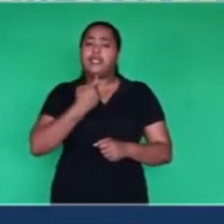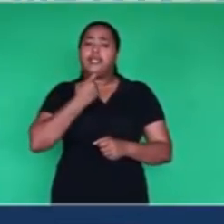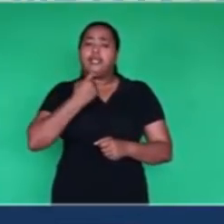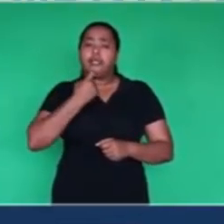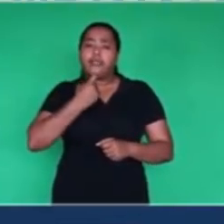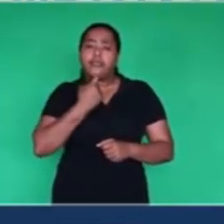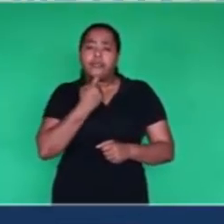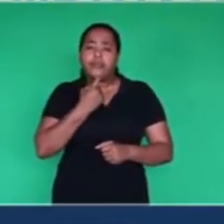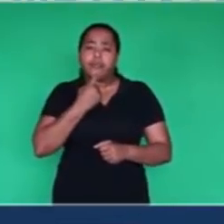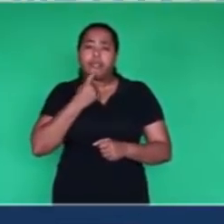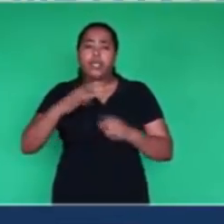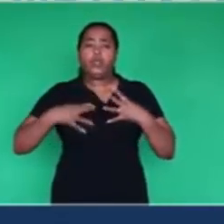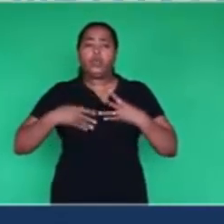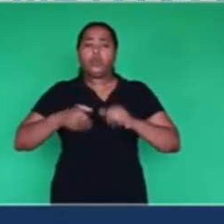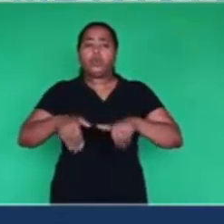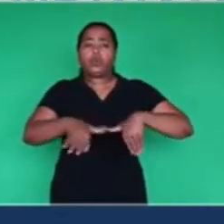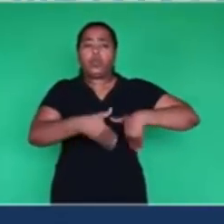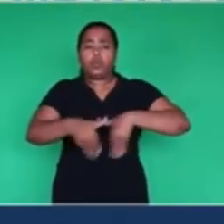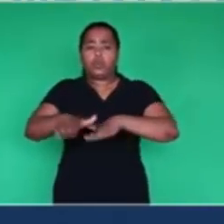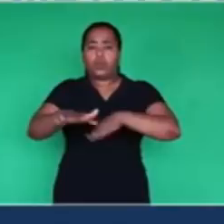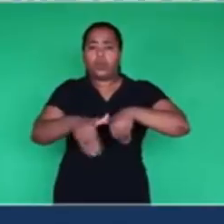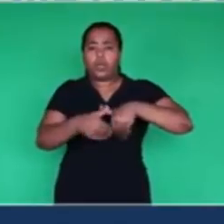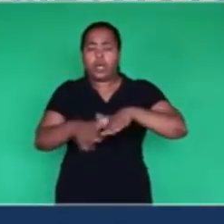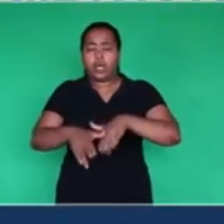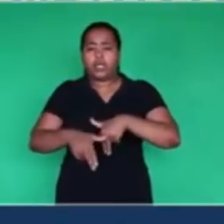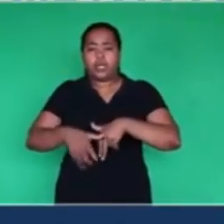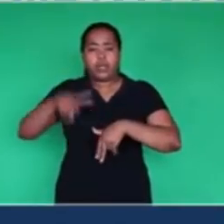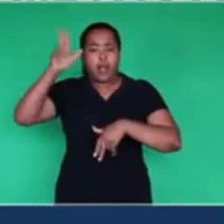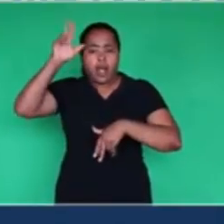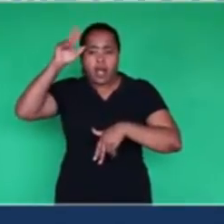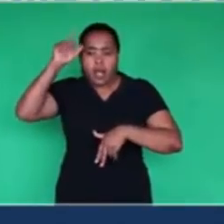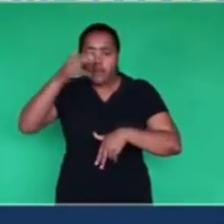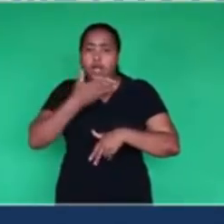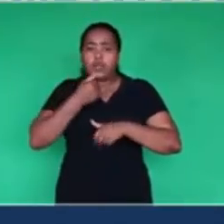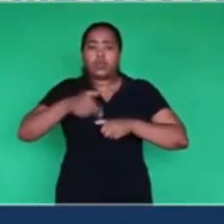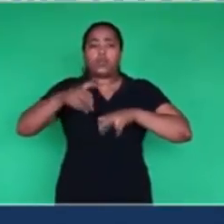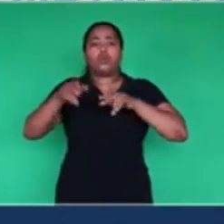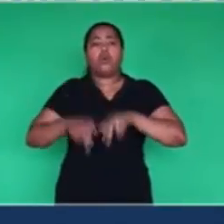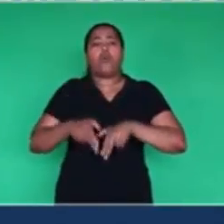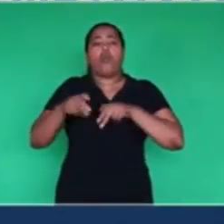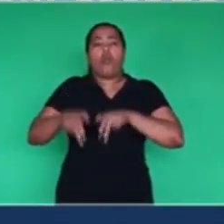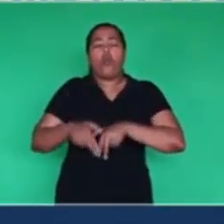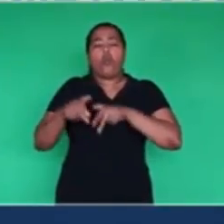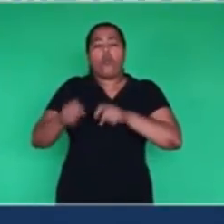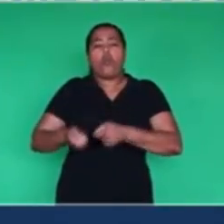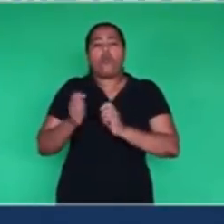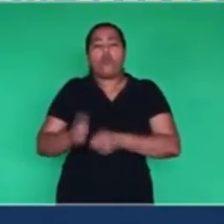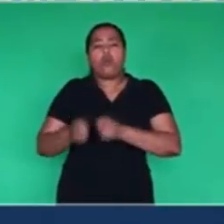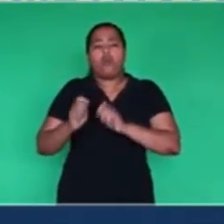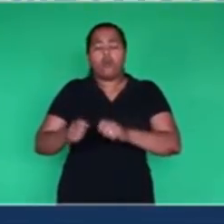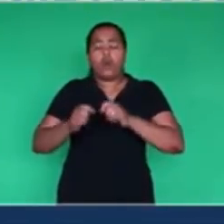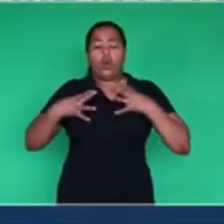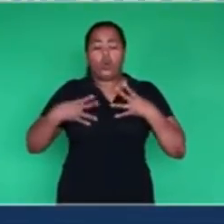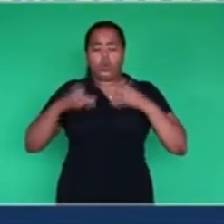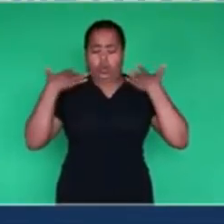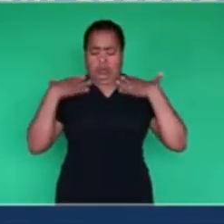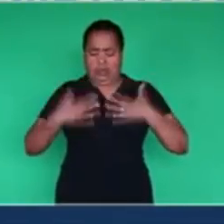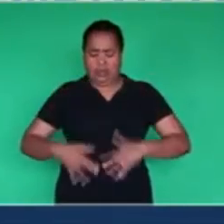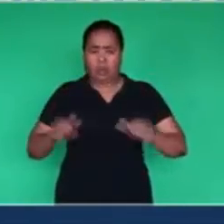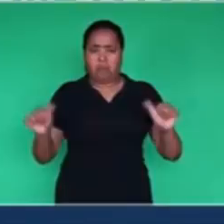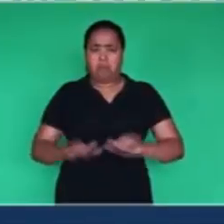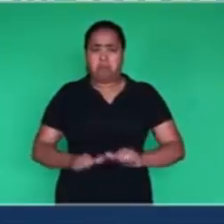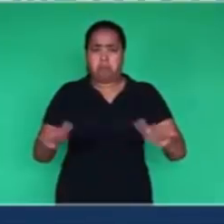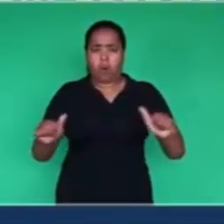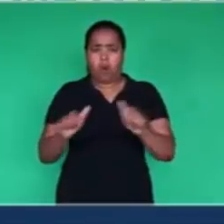com todo o teu exército, tá vendo? Cavalos e cavaleiros, todos vestidos bizarramente, congregação